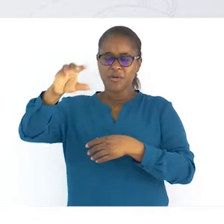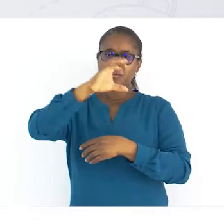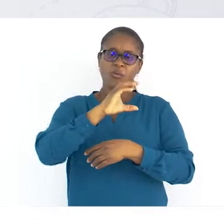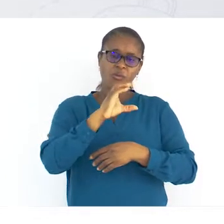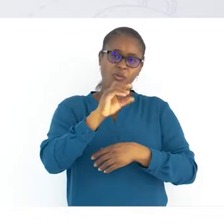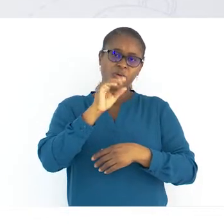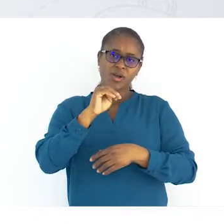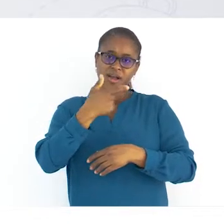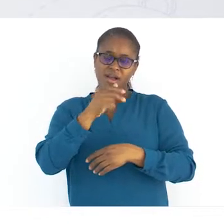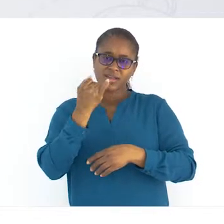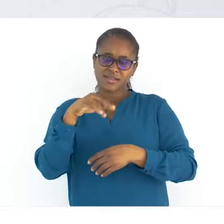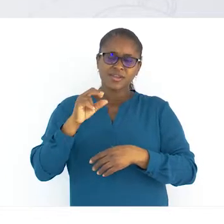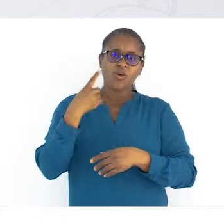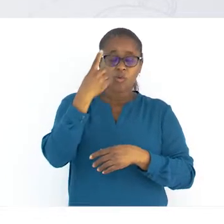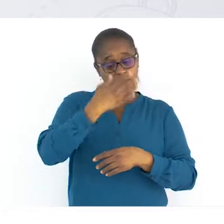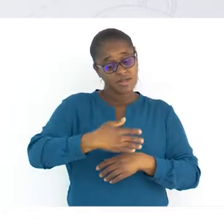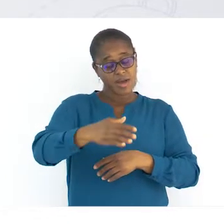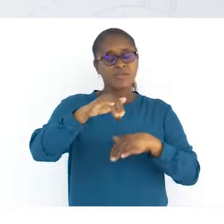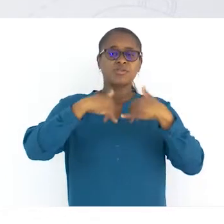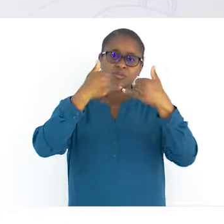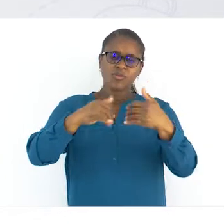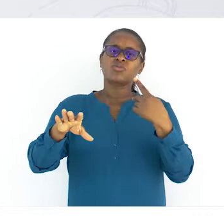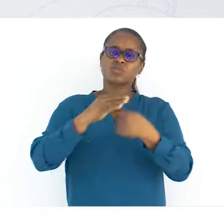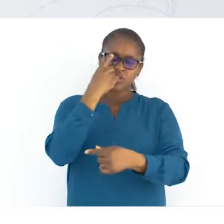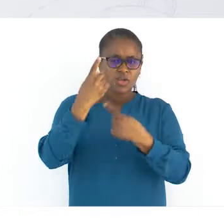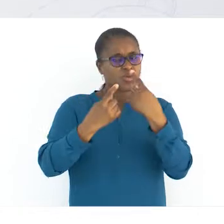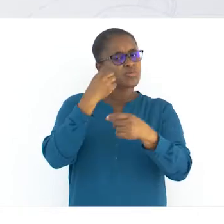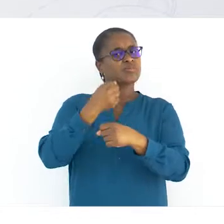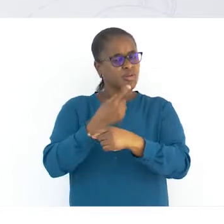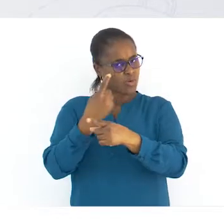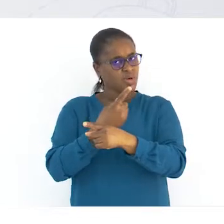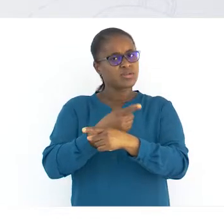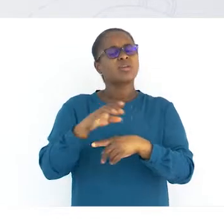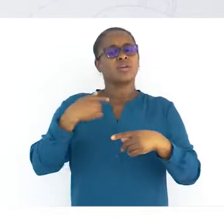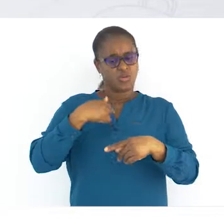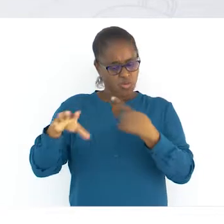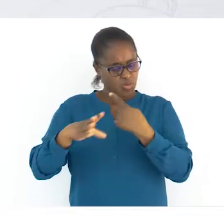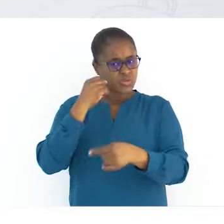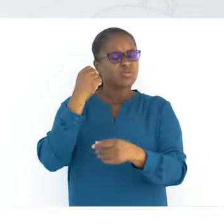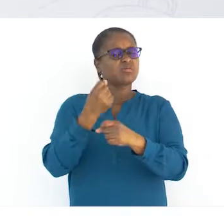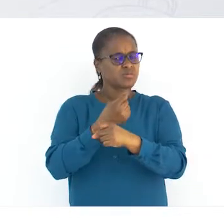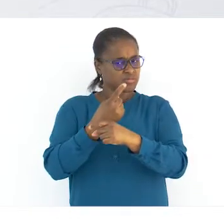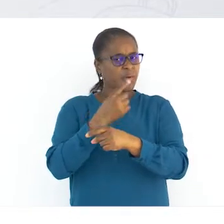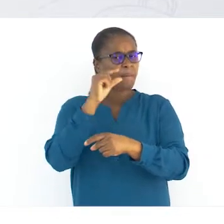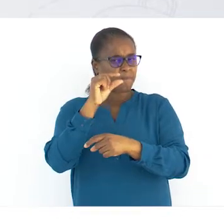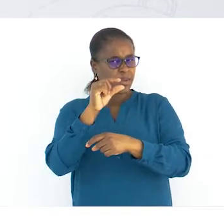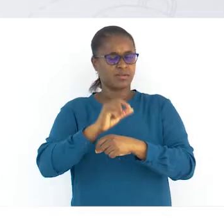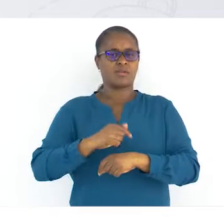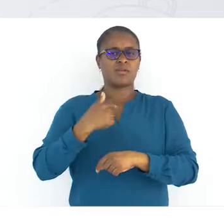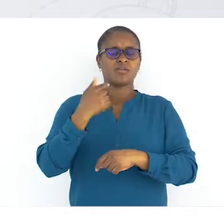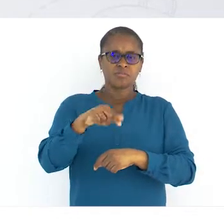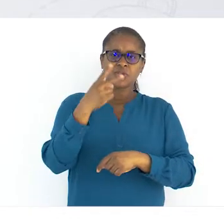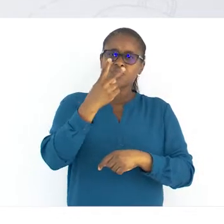umas semanas depois. Conseguiste algum papel? Consegui um papel pequenino. Tinha